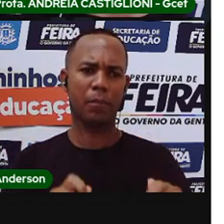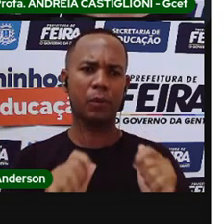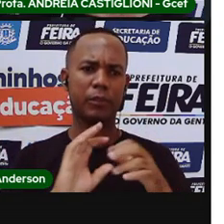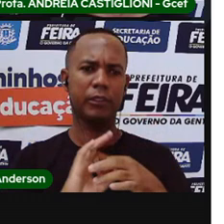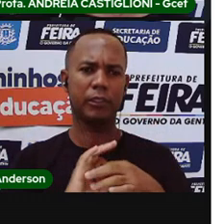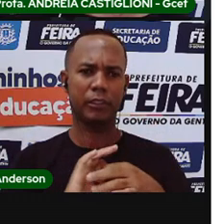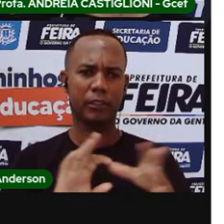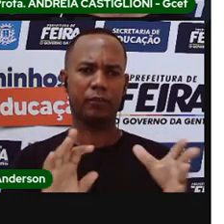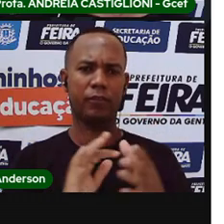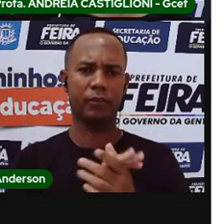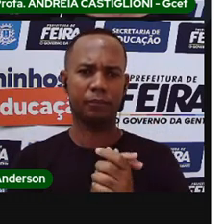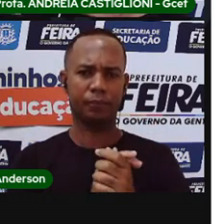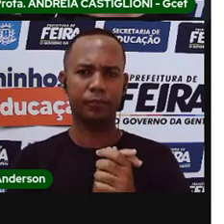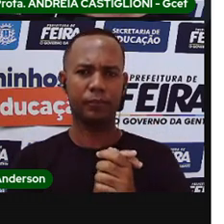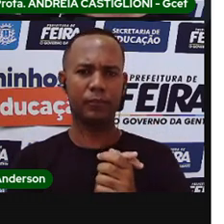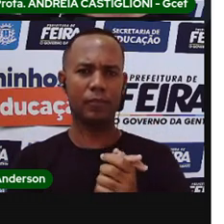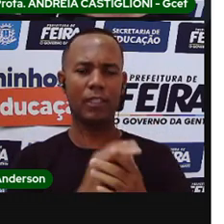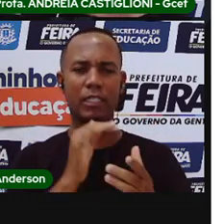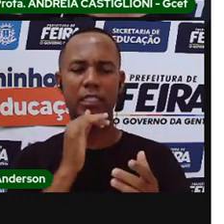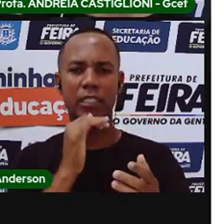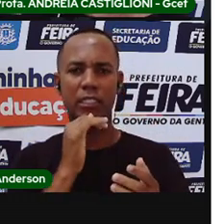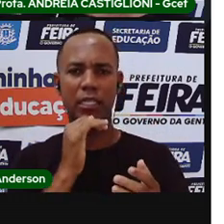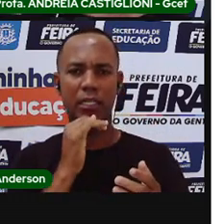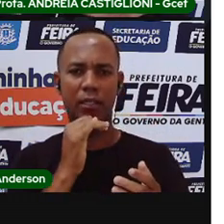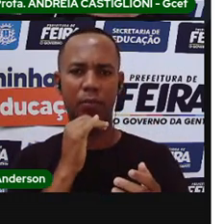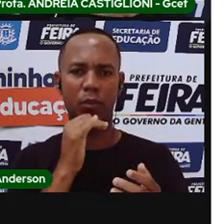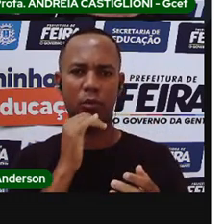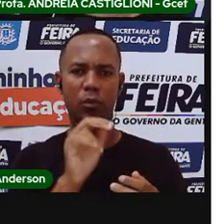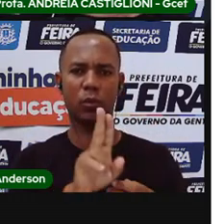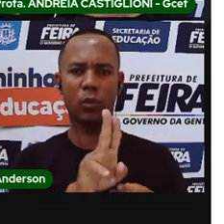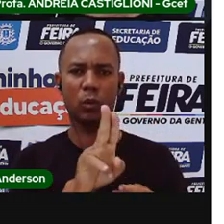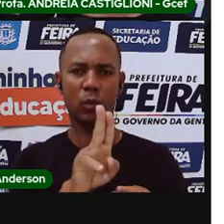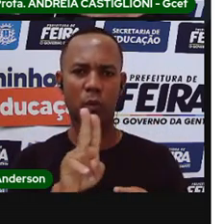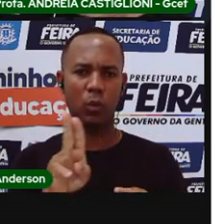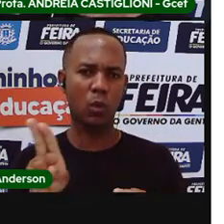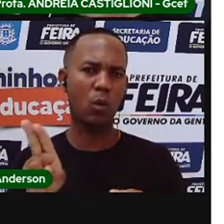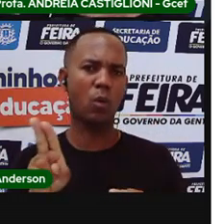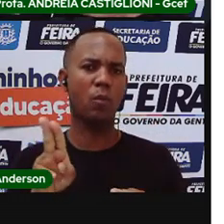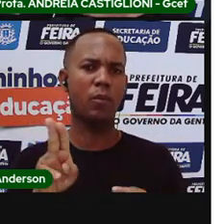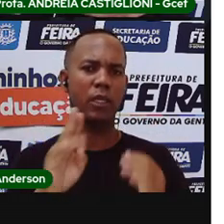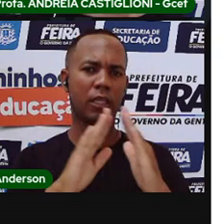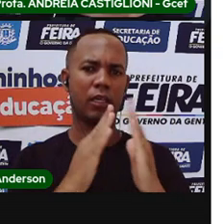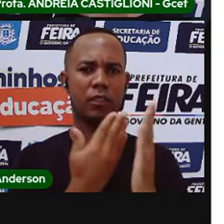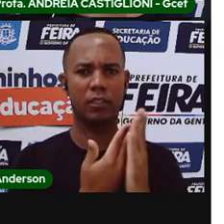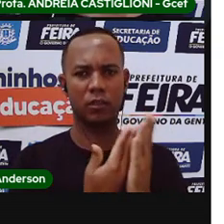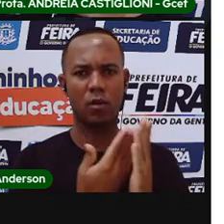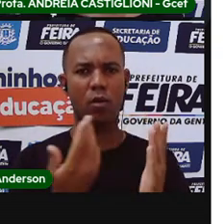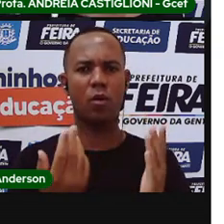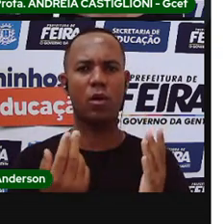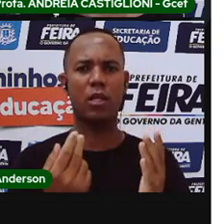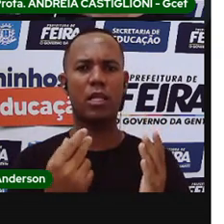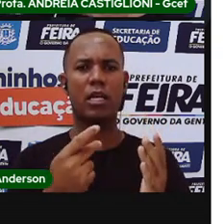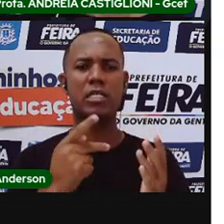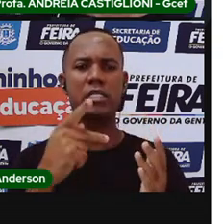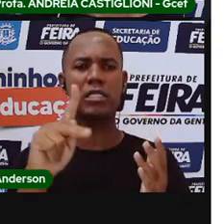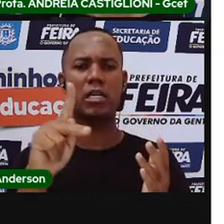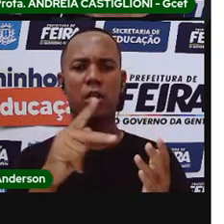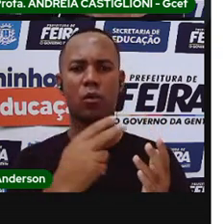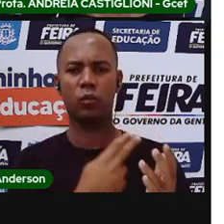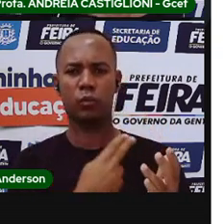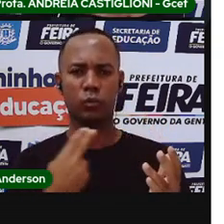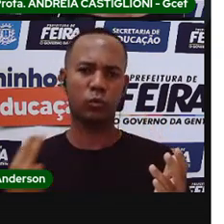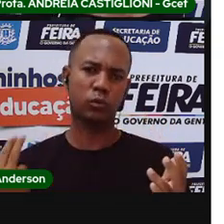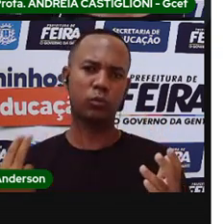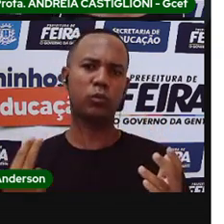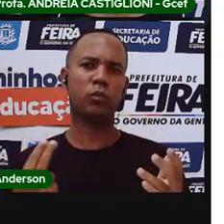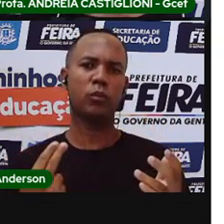Então, vocês vão, olha aqui um exemplo, né? De um caderno, colocar o cabeçalho com o nome da sua escola, o seu